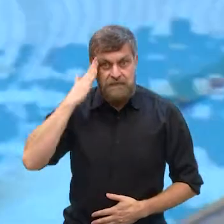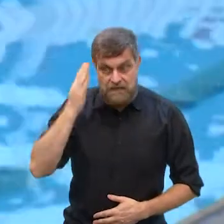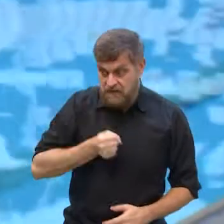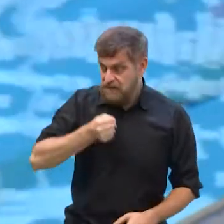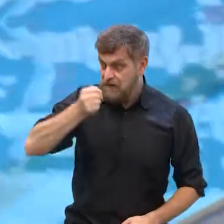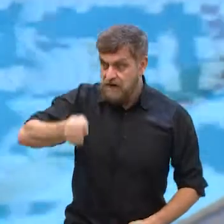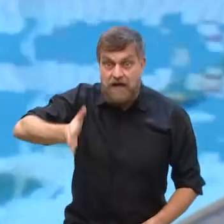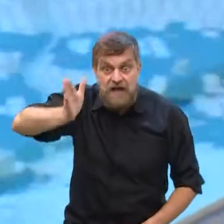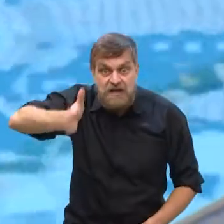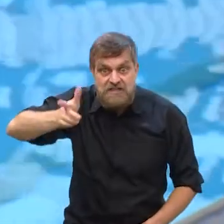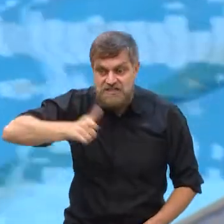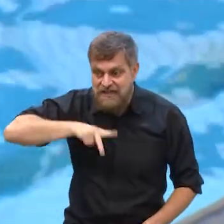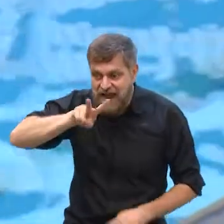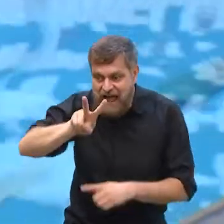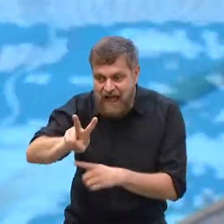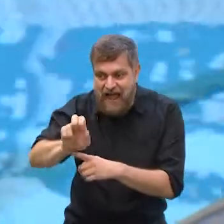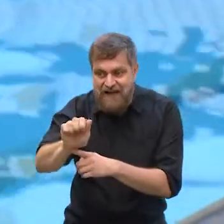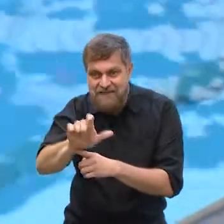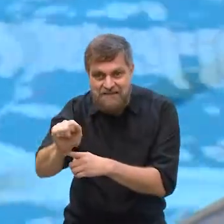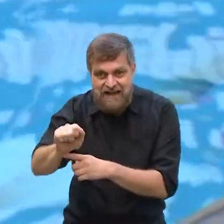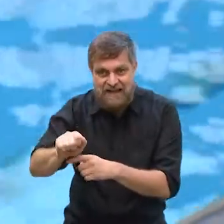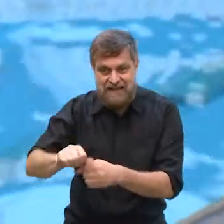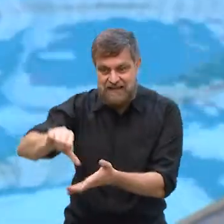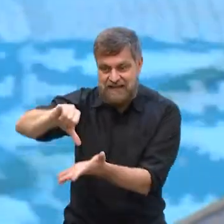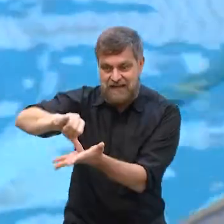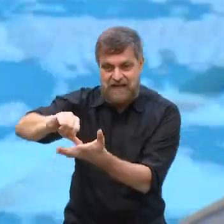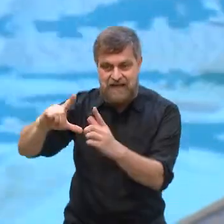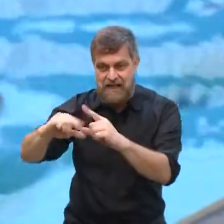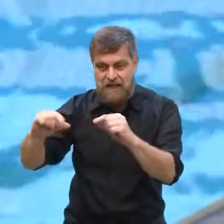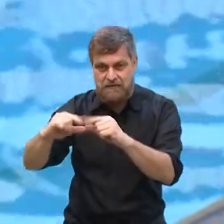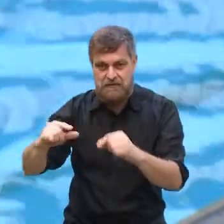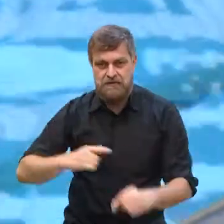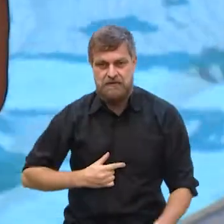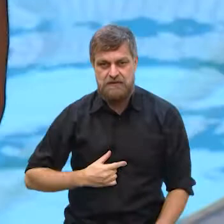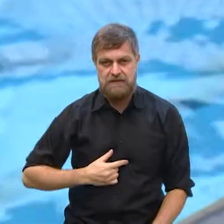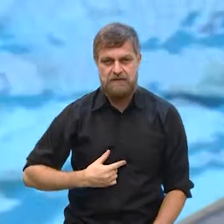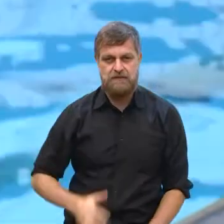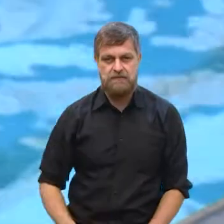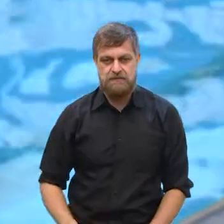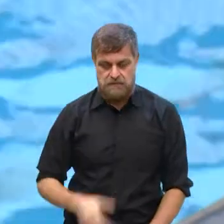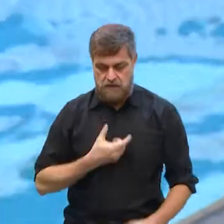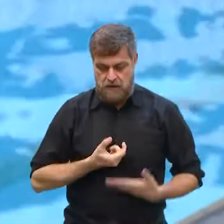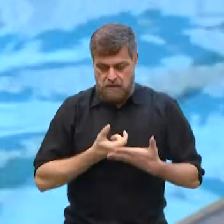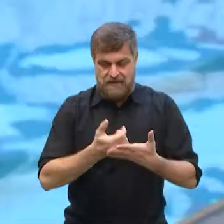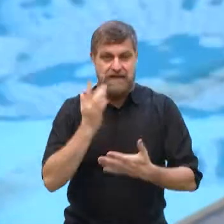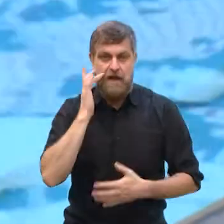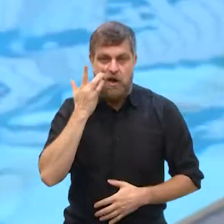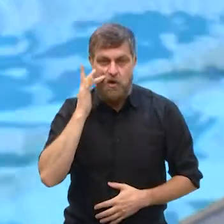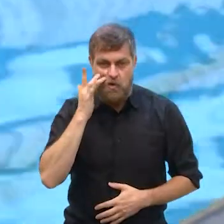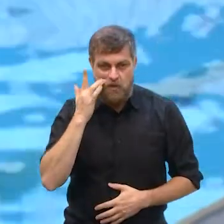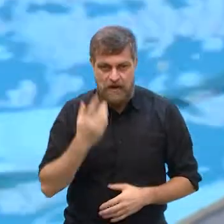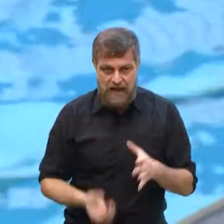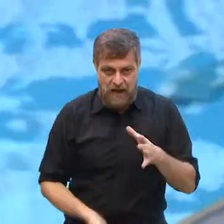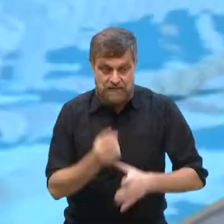já estou, né, com a minha vaga garantida em Tóquio. Então, são os medalhistas de ouro no Mundial, que foi agora em